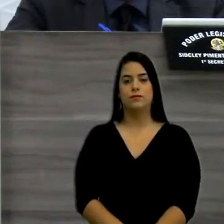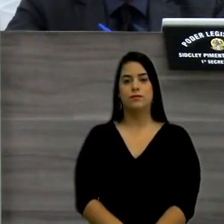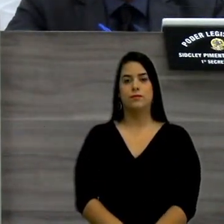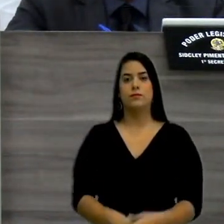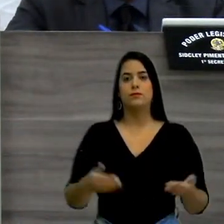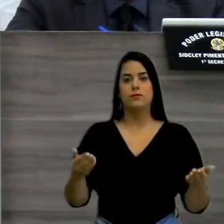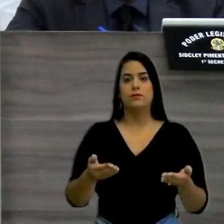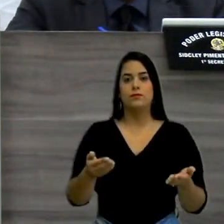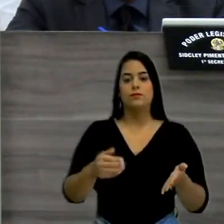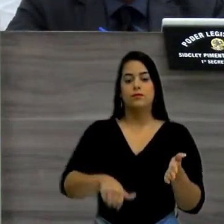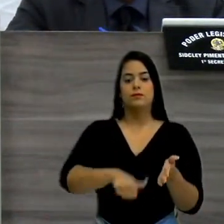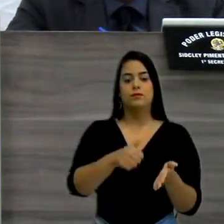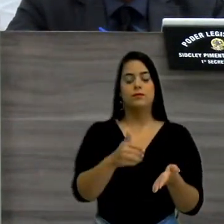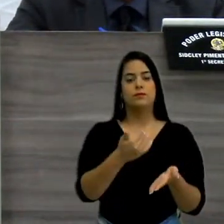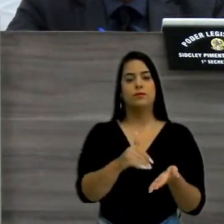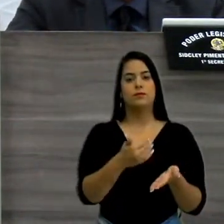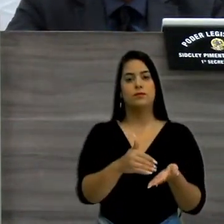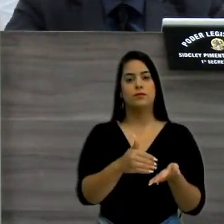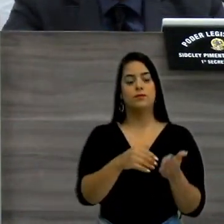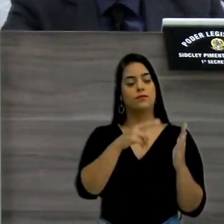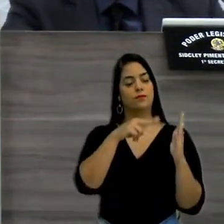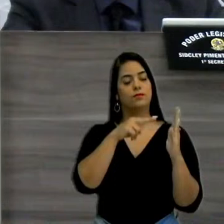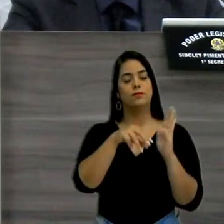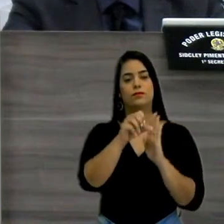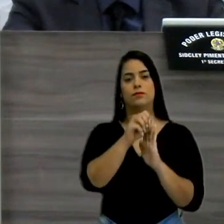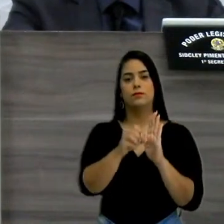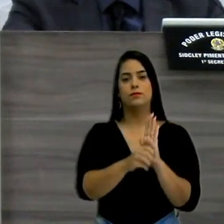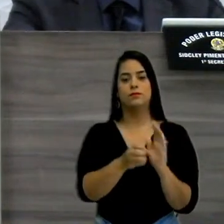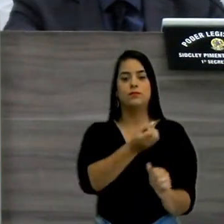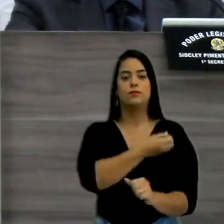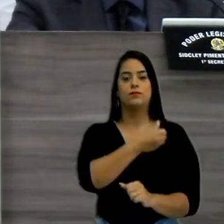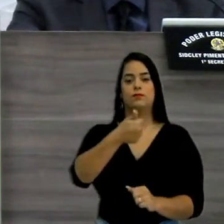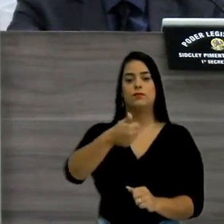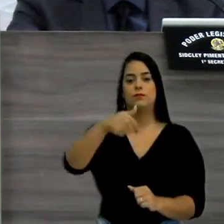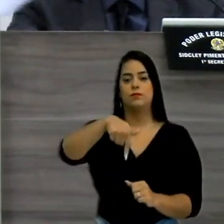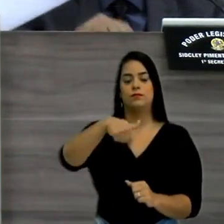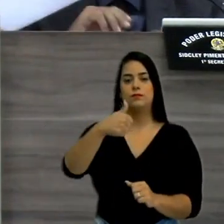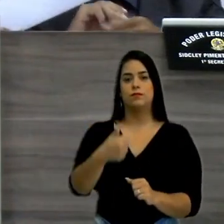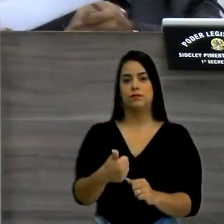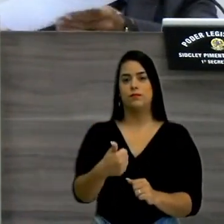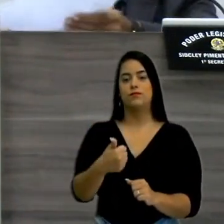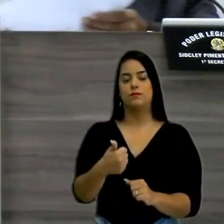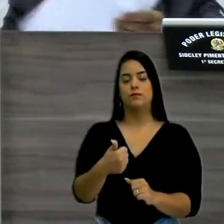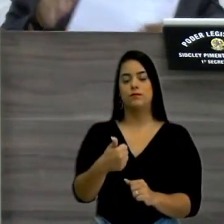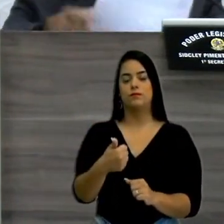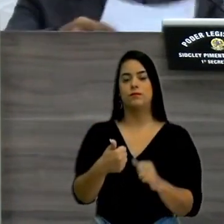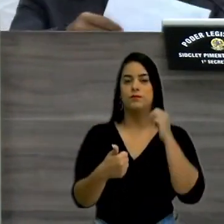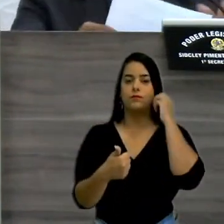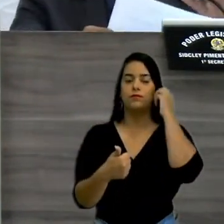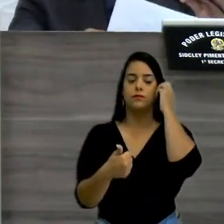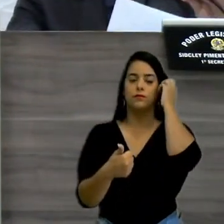Passo para o primeiro secretário fazer a leitura do ofício de número 171/2024 do EMOP.